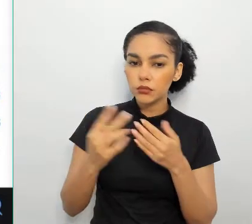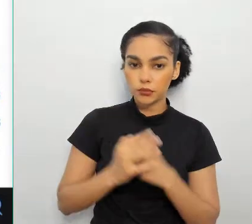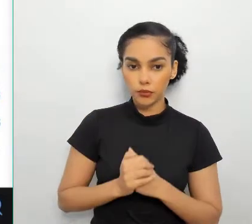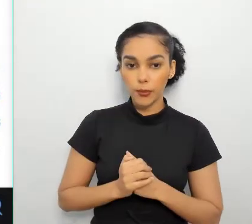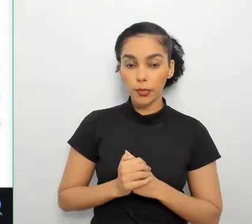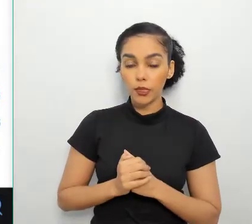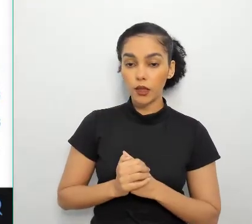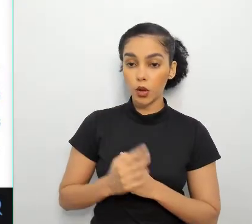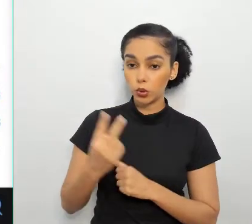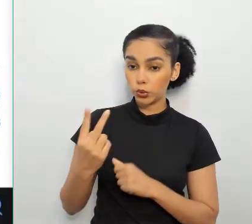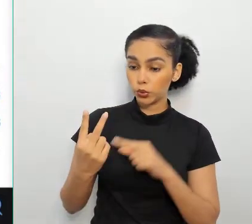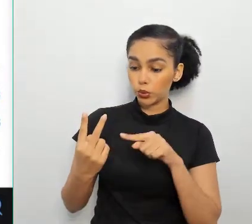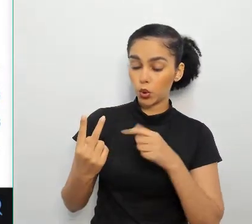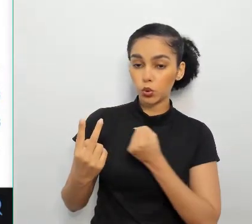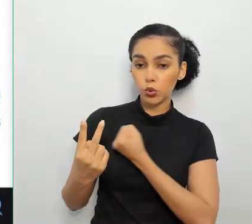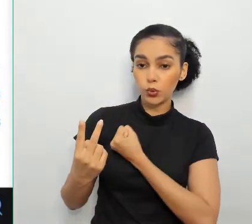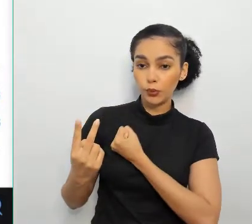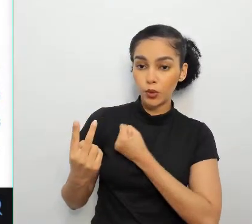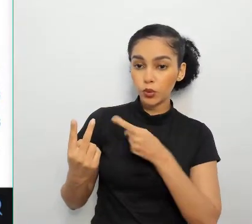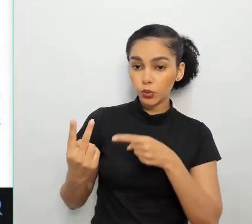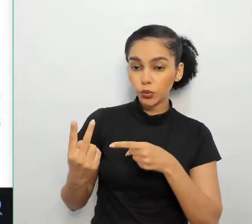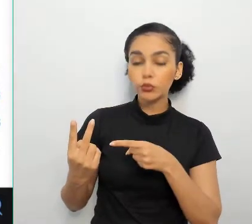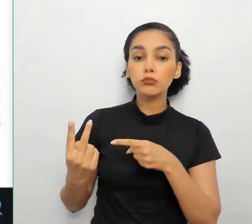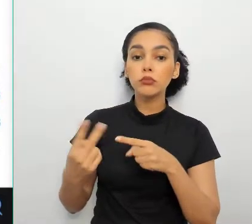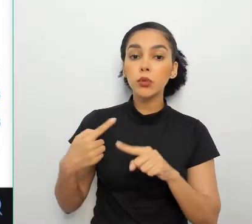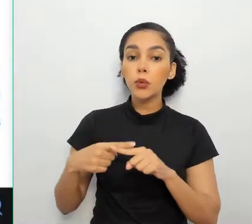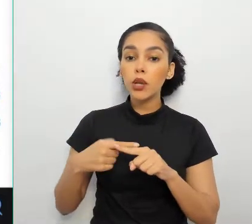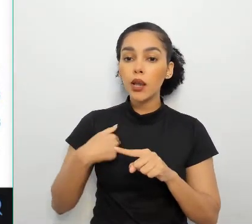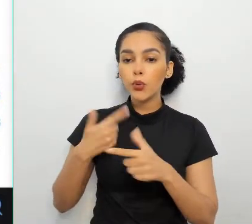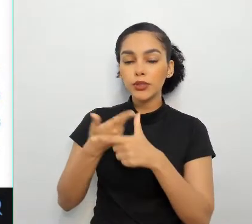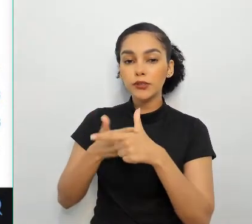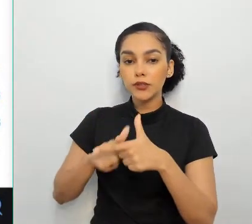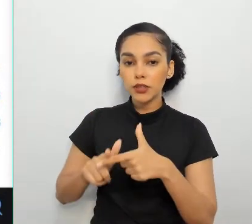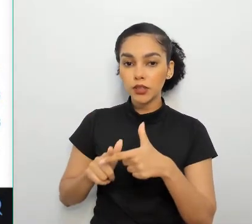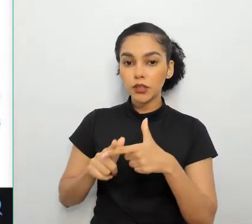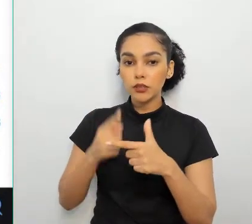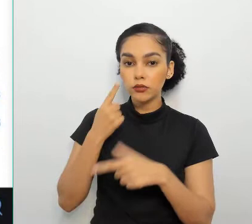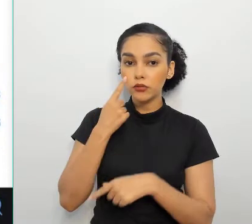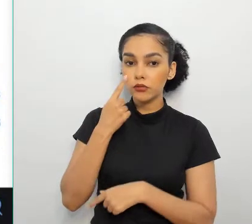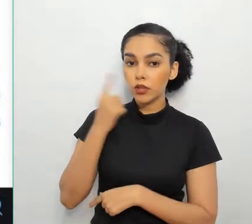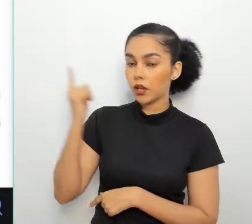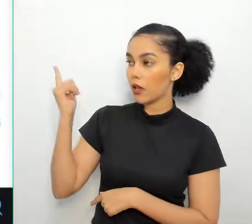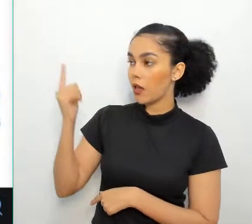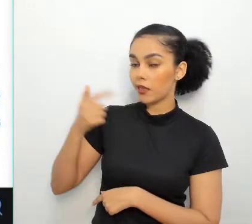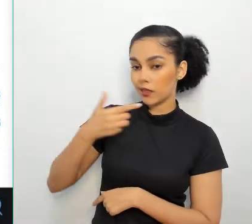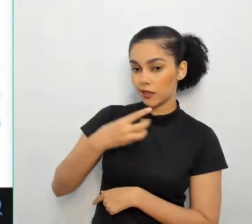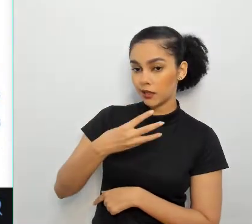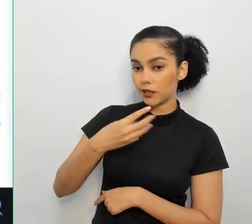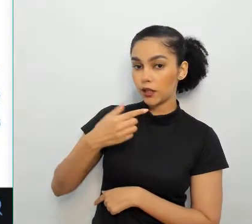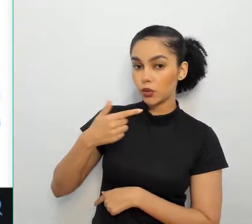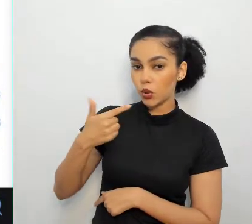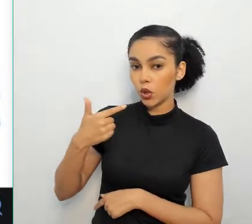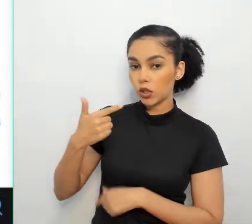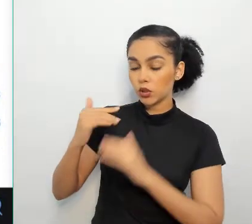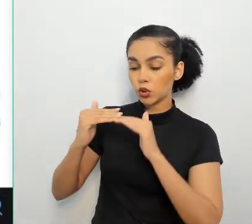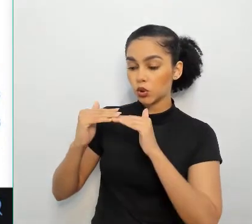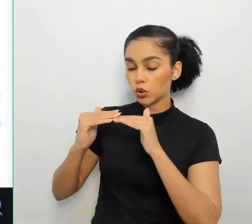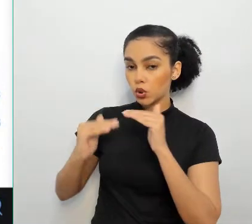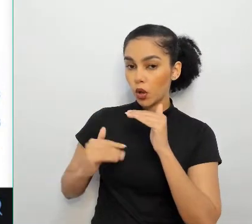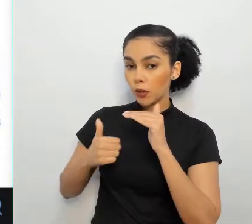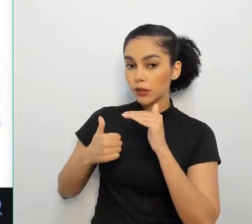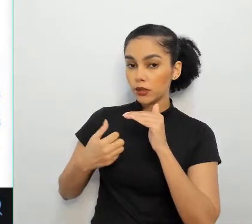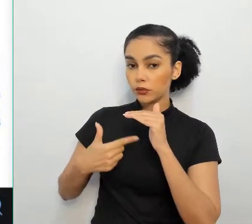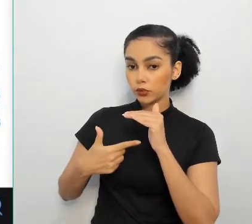veio da divisão, quando eu fiz a divisão de 32 por 128, que são esses dois números que estão na tabela, dividi o 32